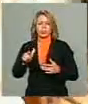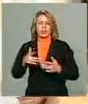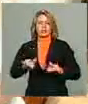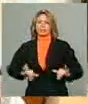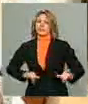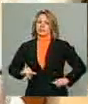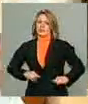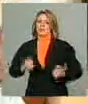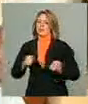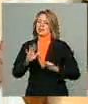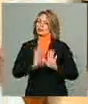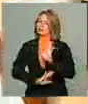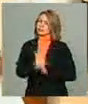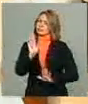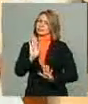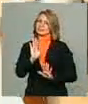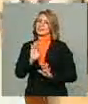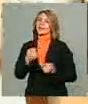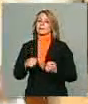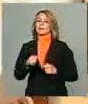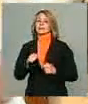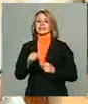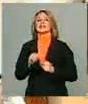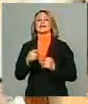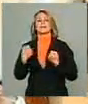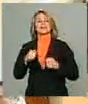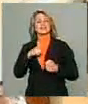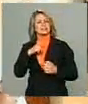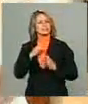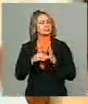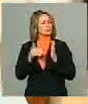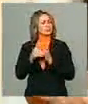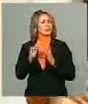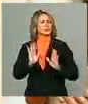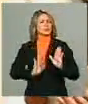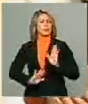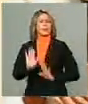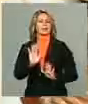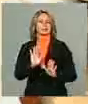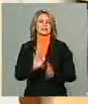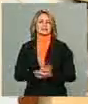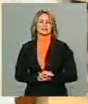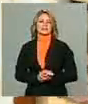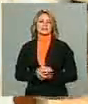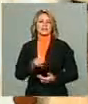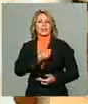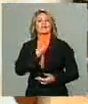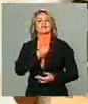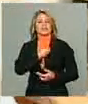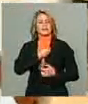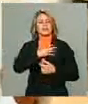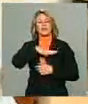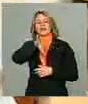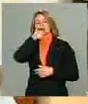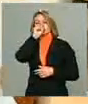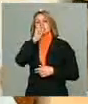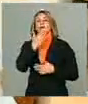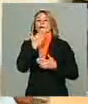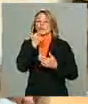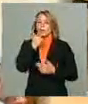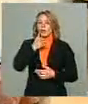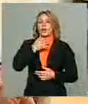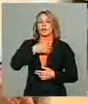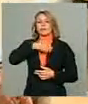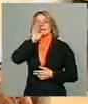consola você tem tem tudo para se consolar você feliz eu vivo eu respiro eu como eu